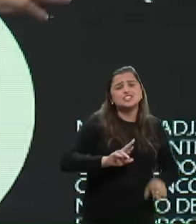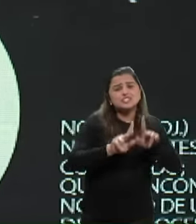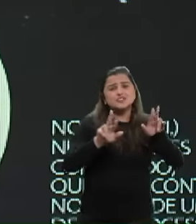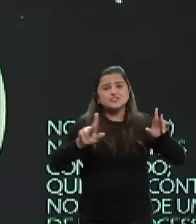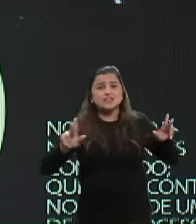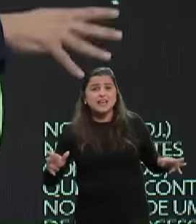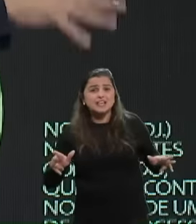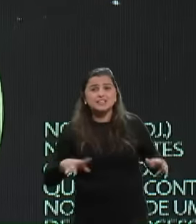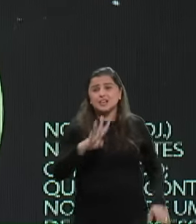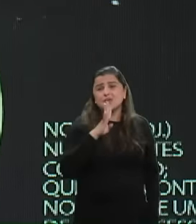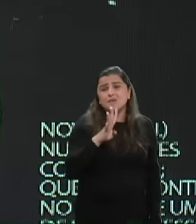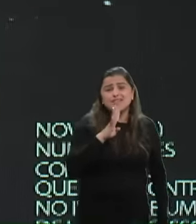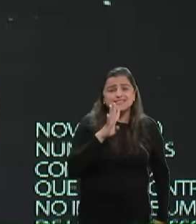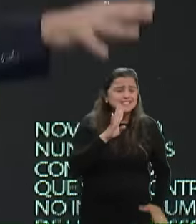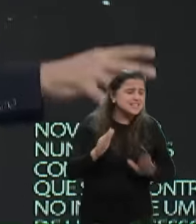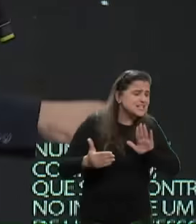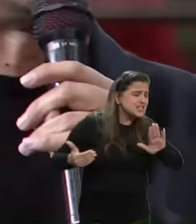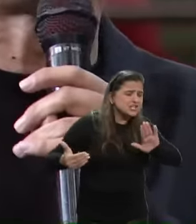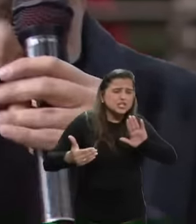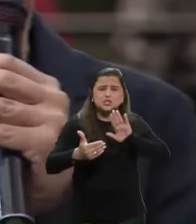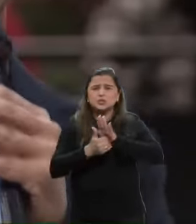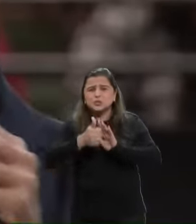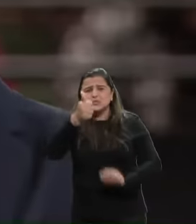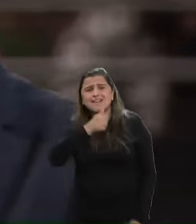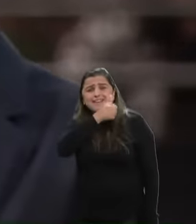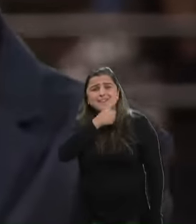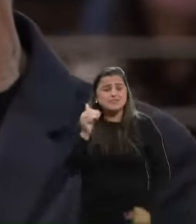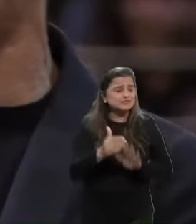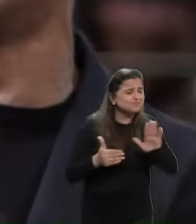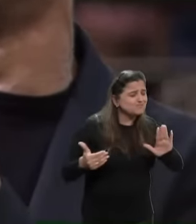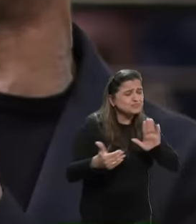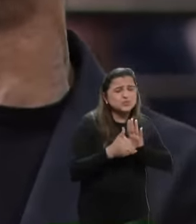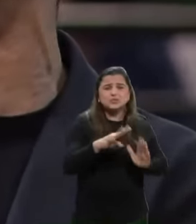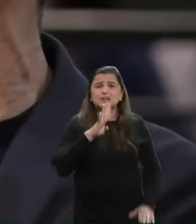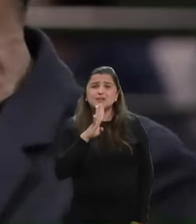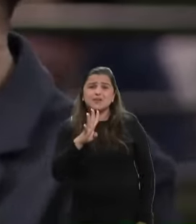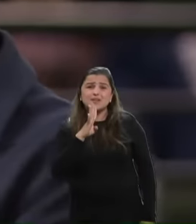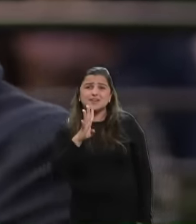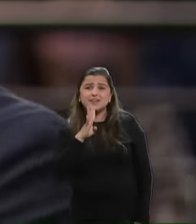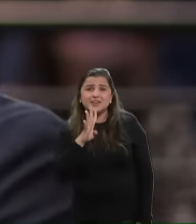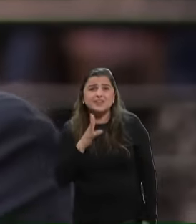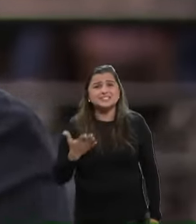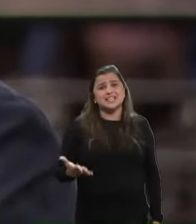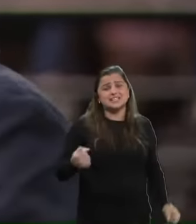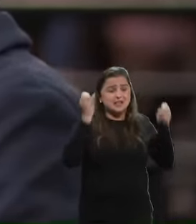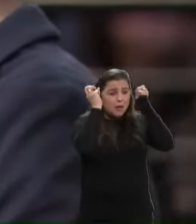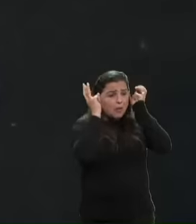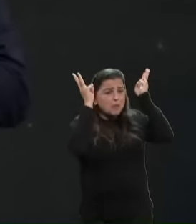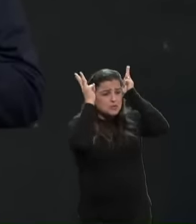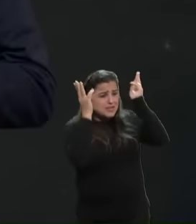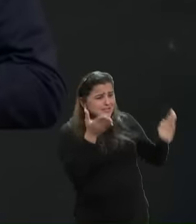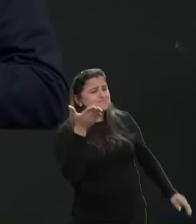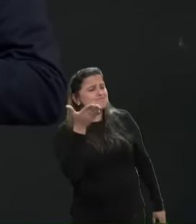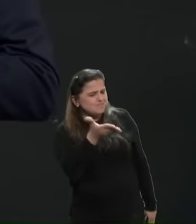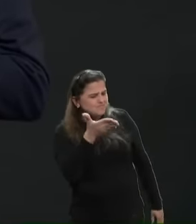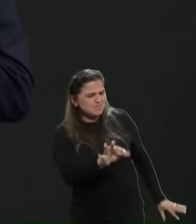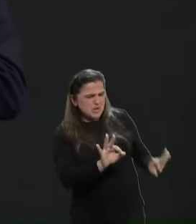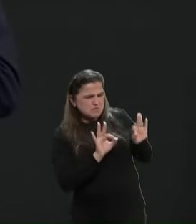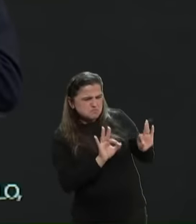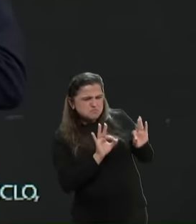cada Deus, cada templo, cada forma de sacrifício. Moisés, como falam os brasileiros, era o cara.